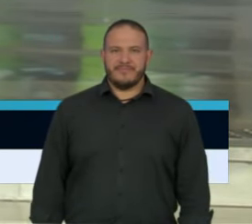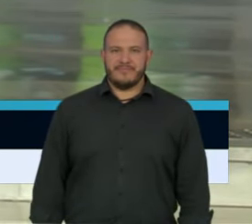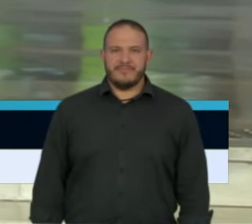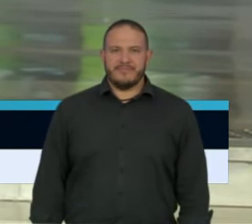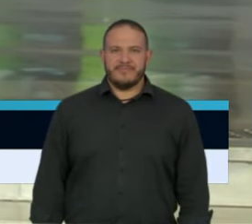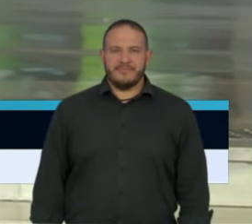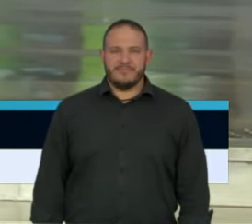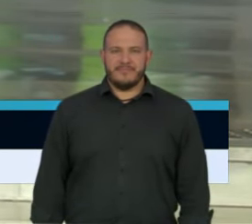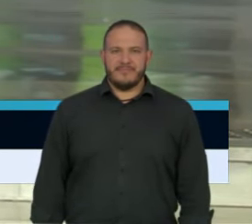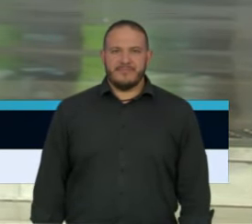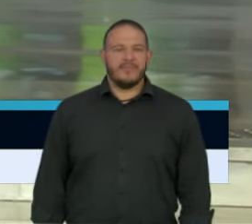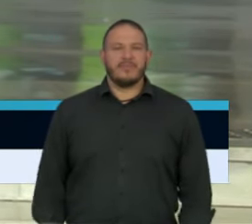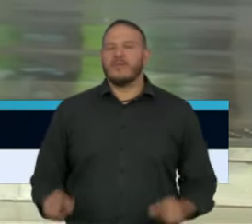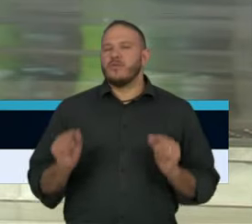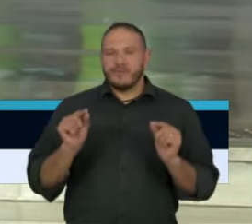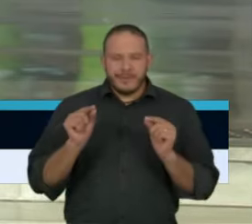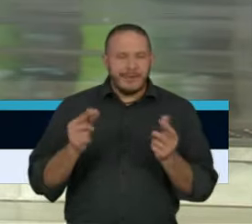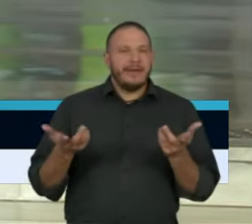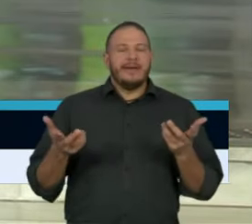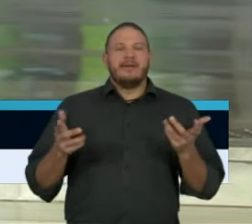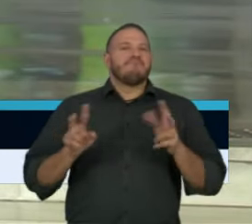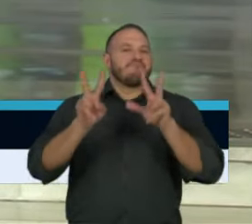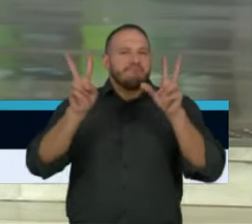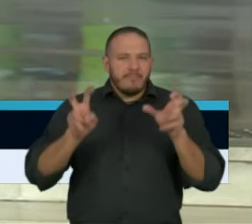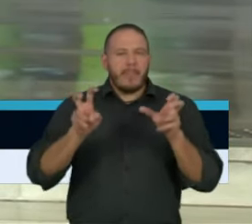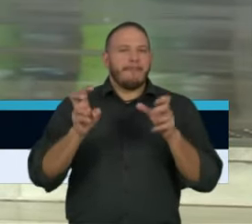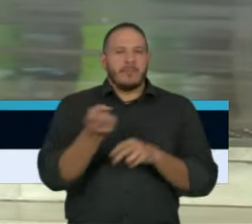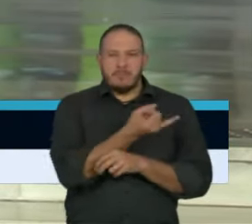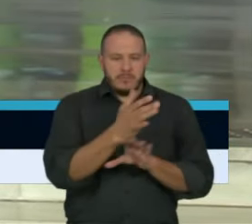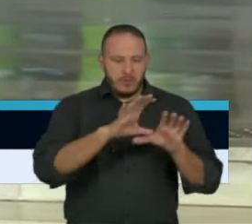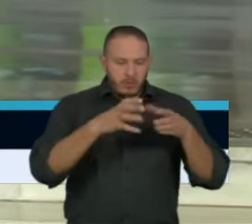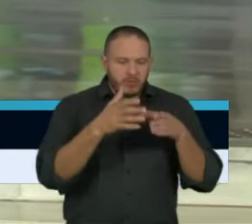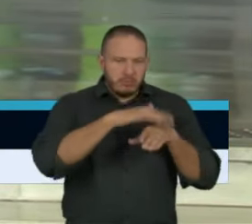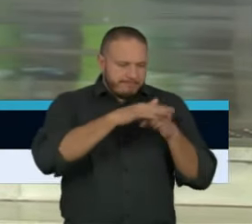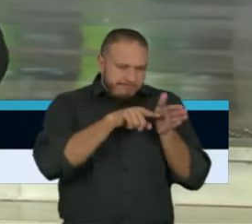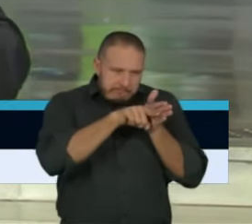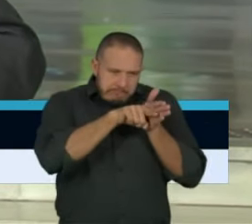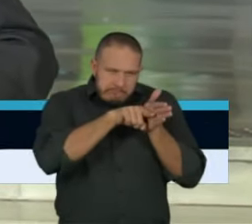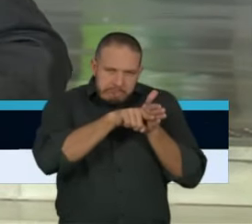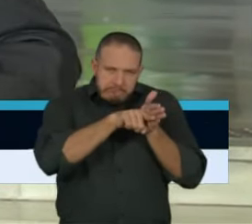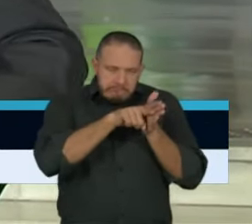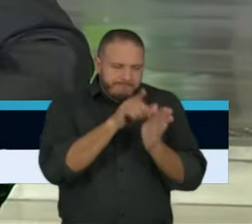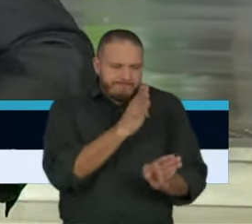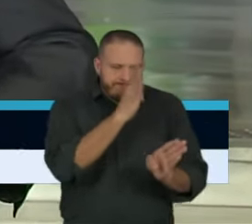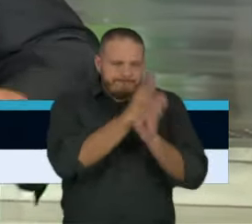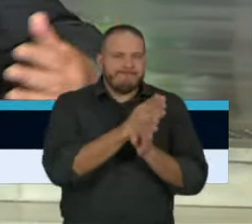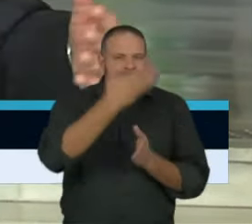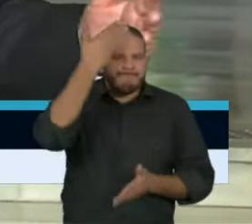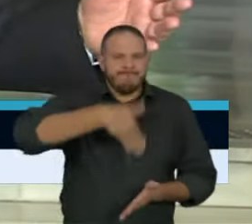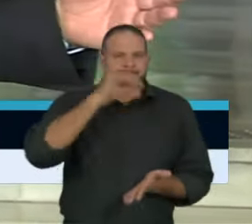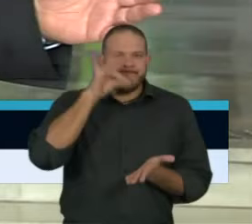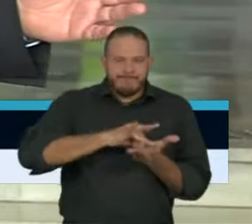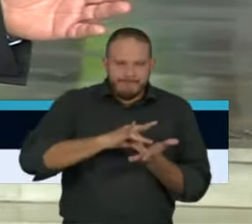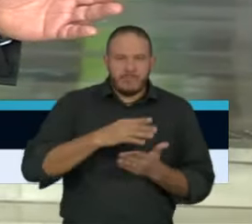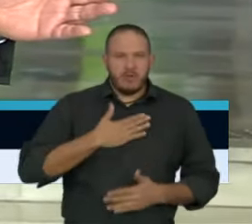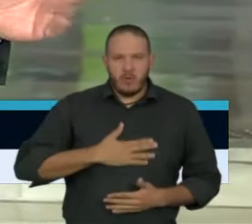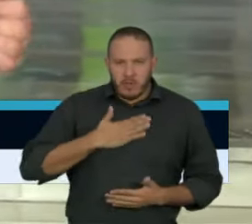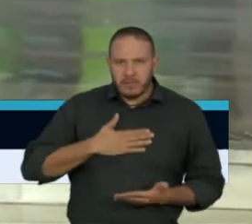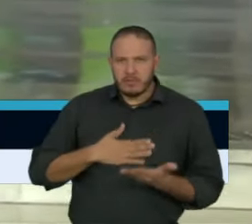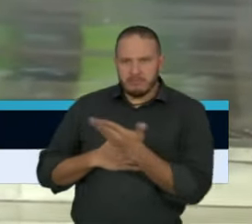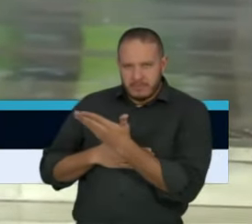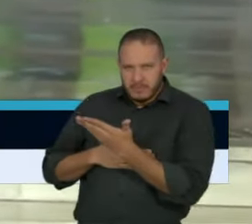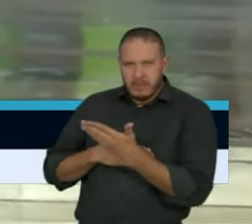A respeito da rede de diagnósticos para os casos serem comprovados, eu gostaria que o Dimas